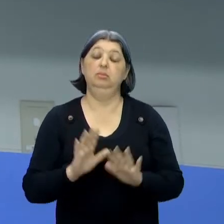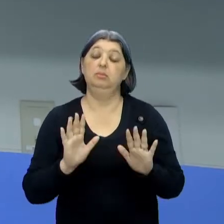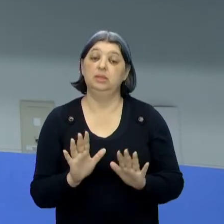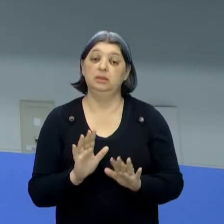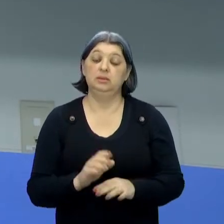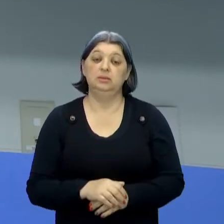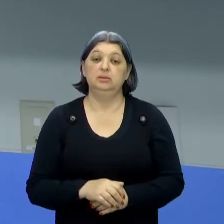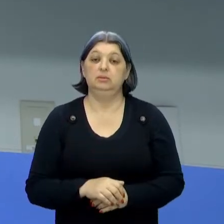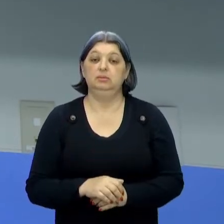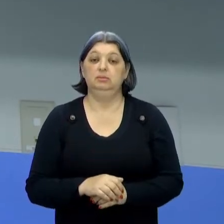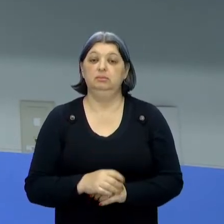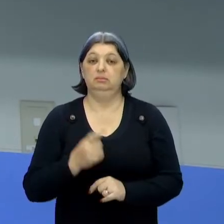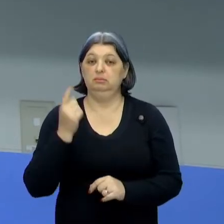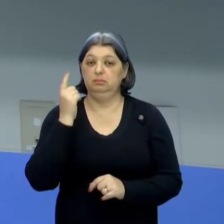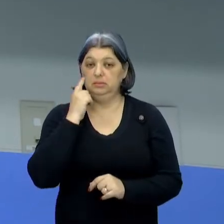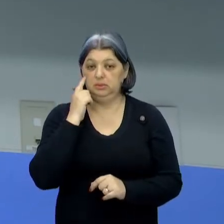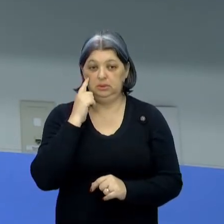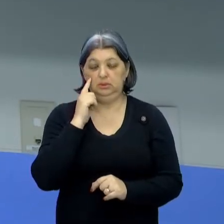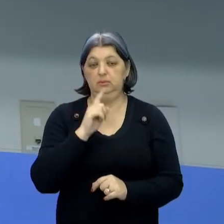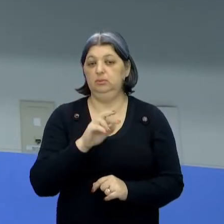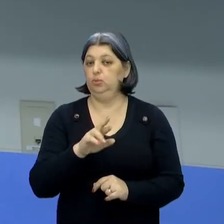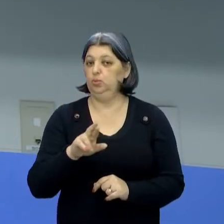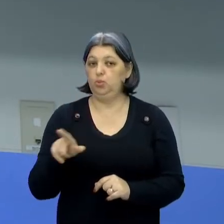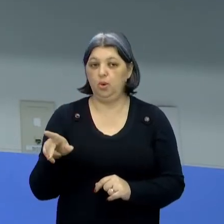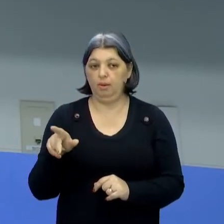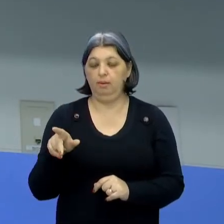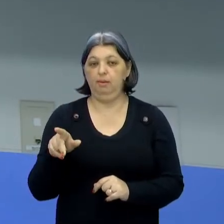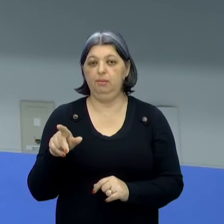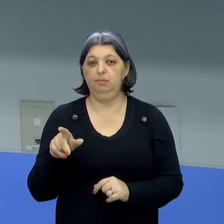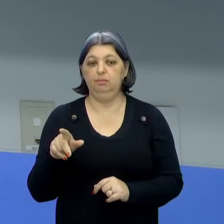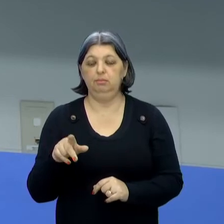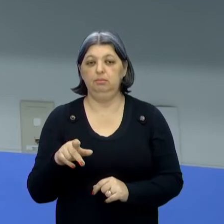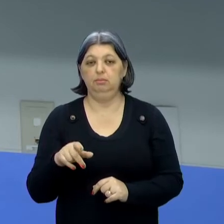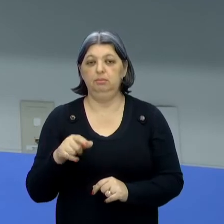seria inteligente, eu quero frisar aqui,